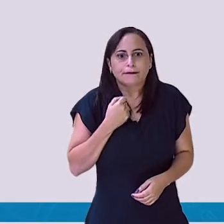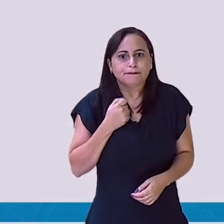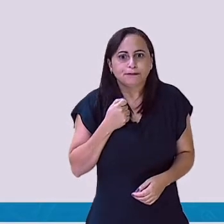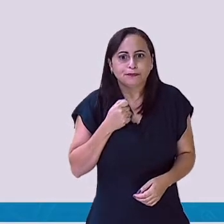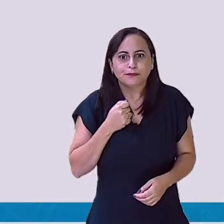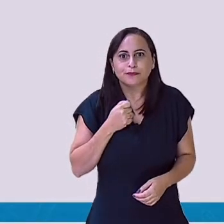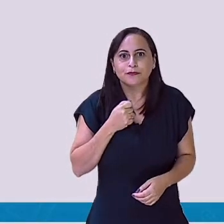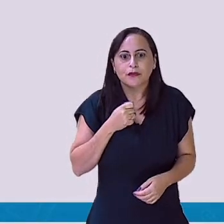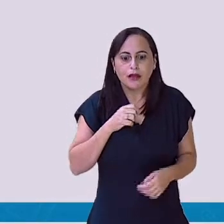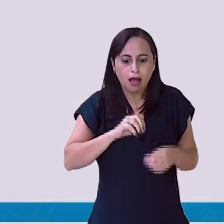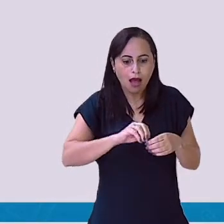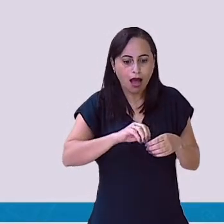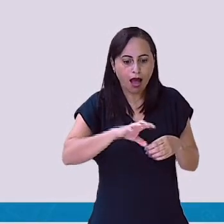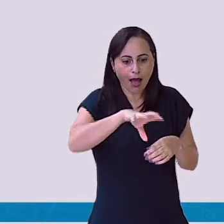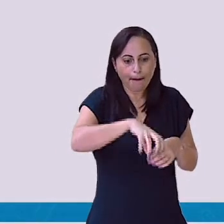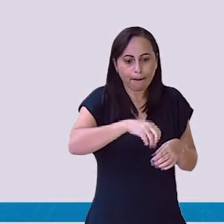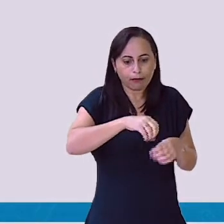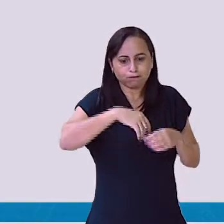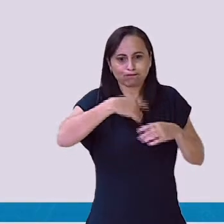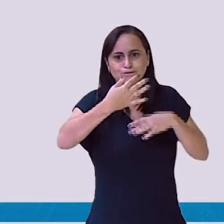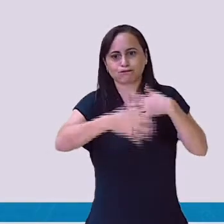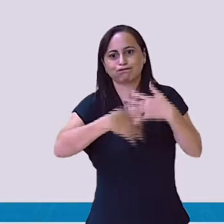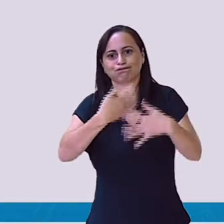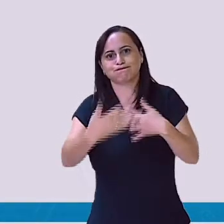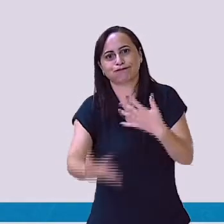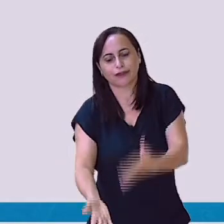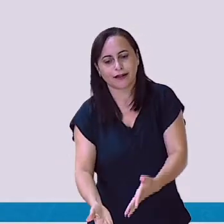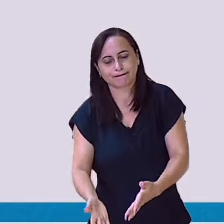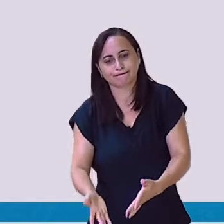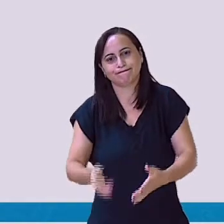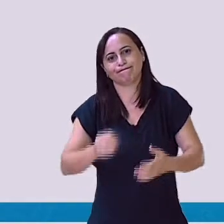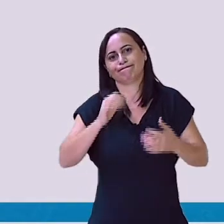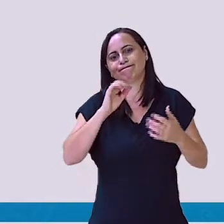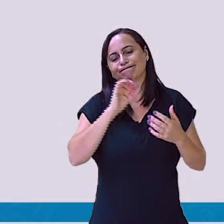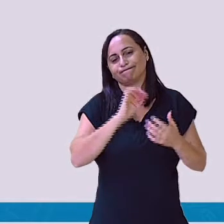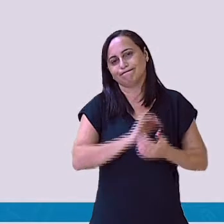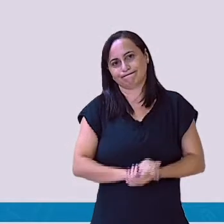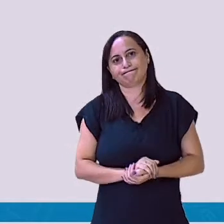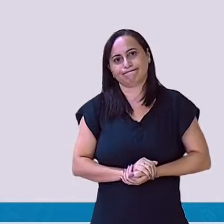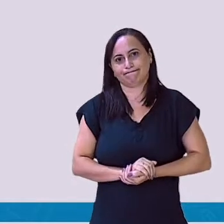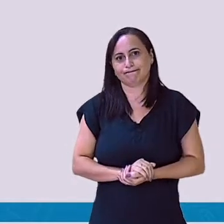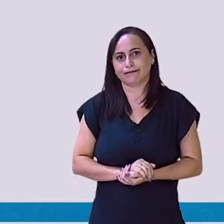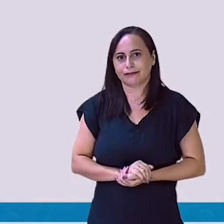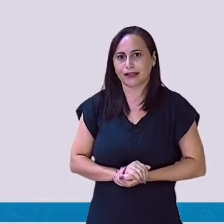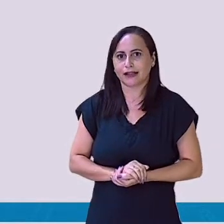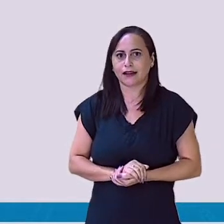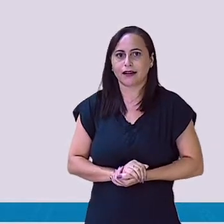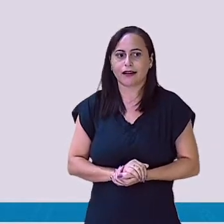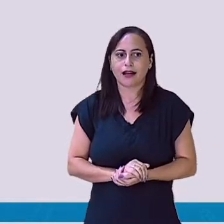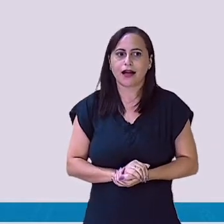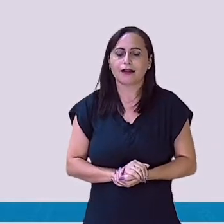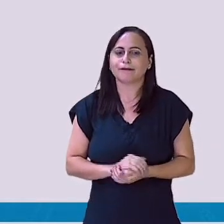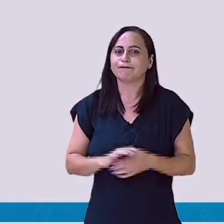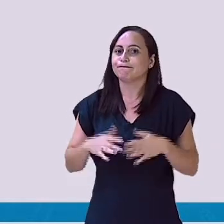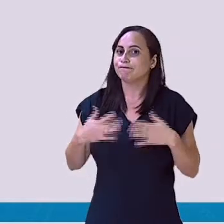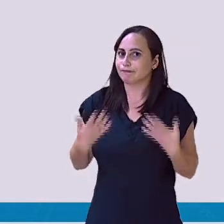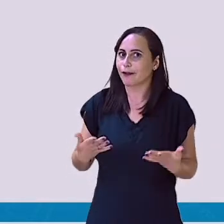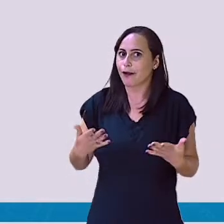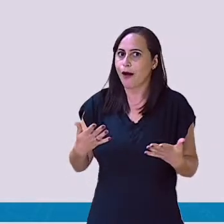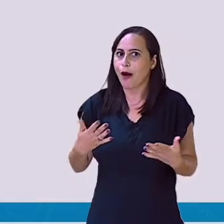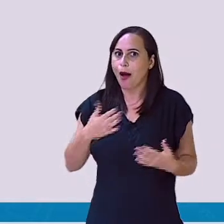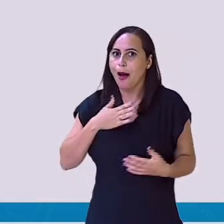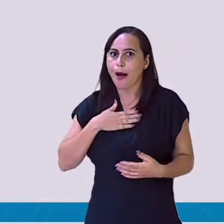voou e se foi aterrissar longe do chão. Nisso,